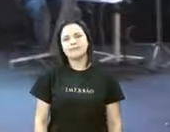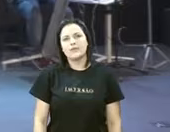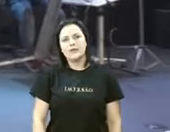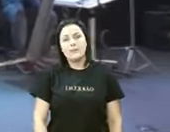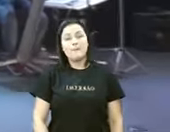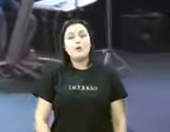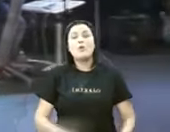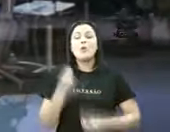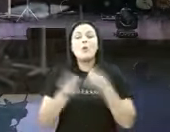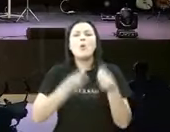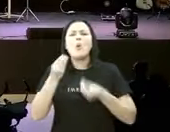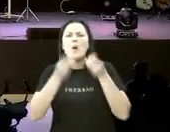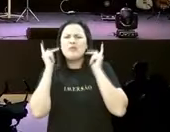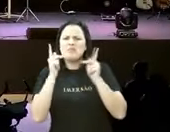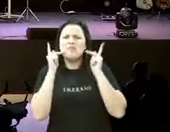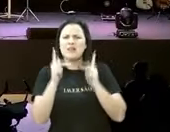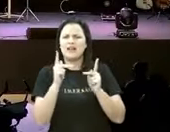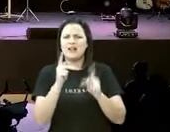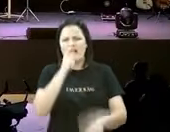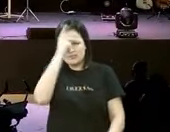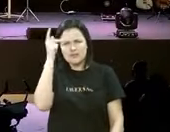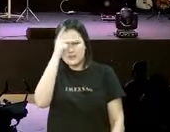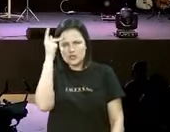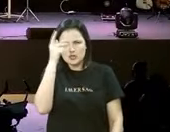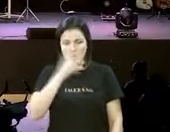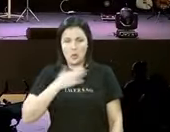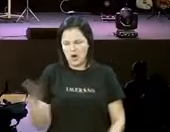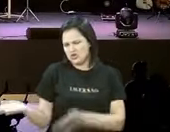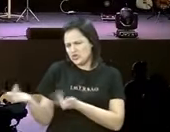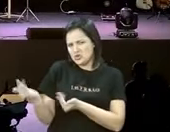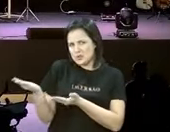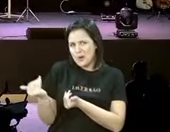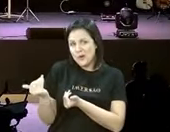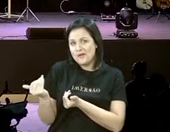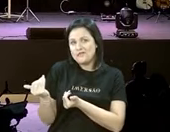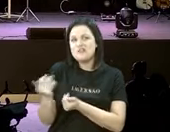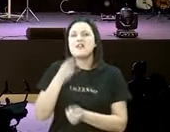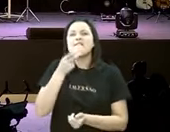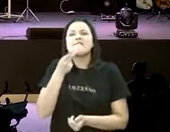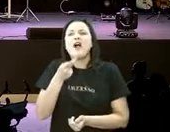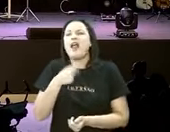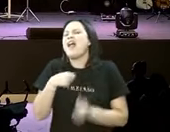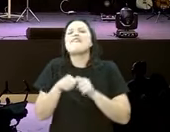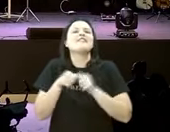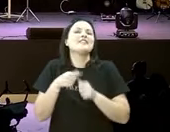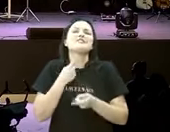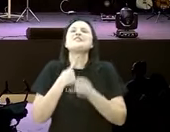Como que prega isso para a gente da minha idade que senta e fala: eu faço o que eu quero do jeito que eu